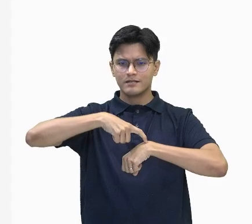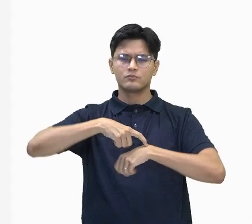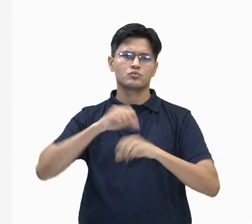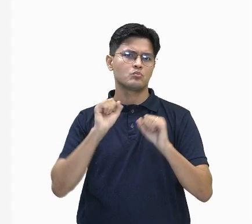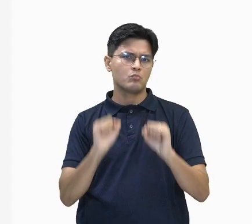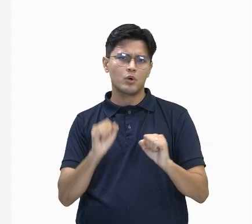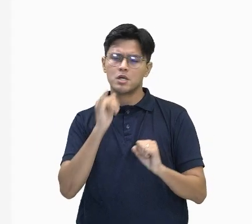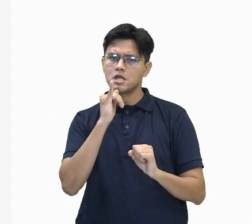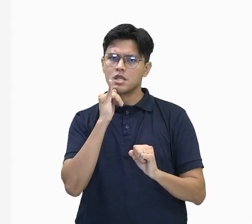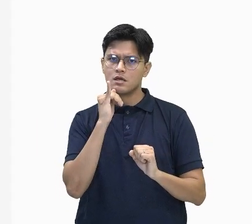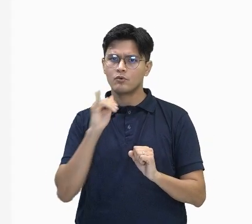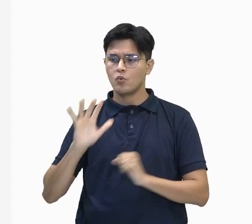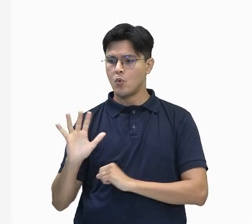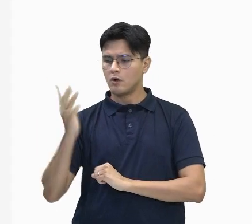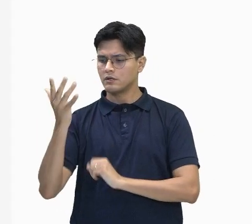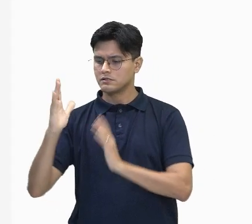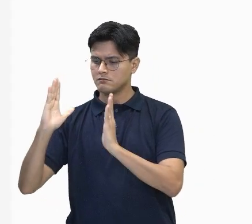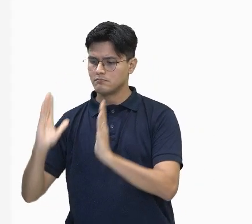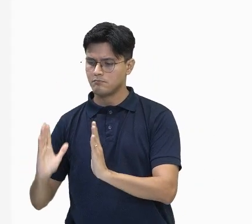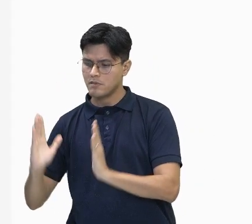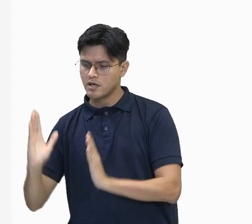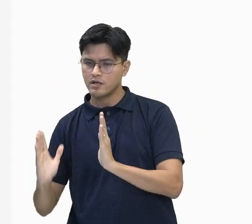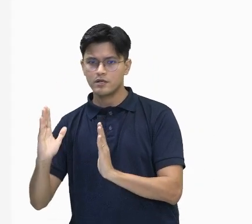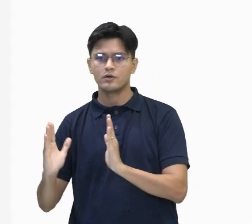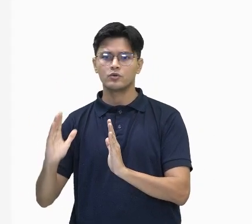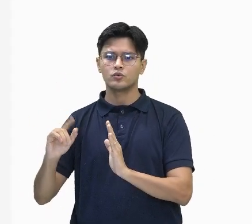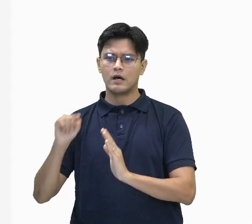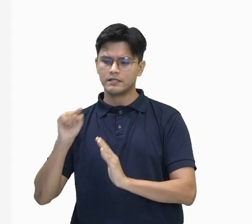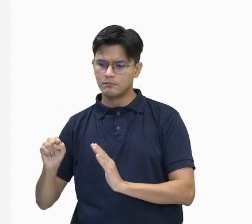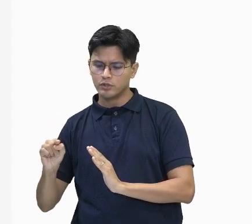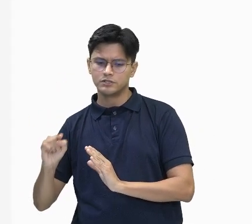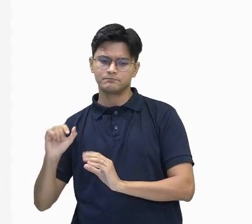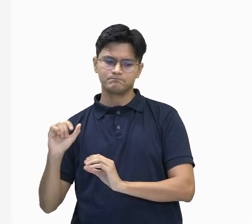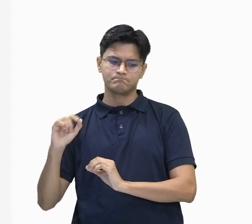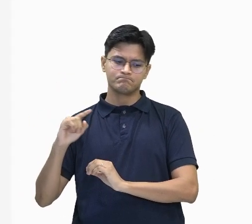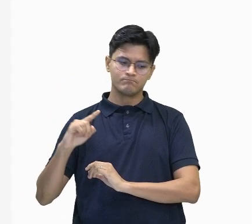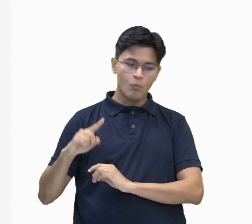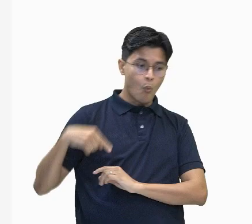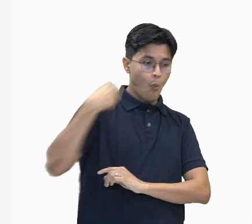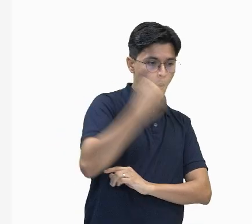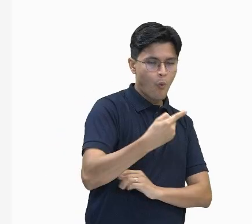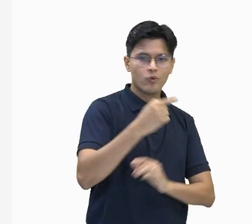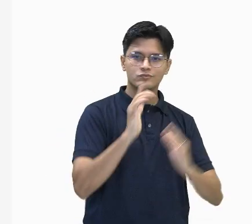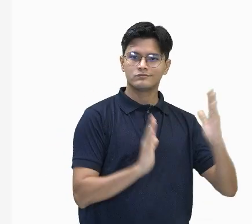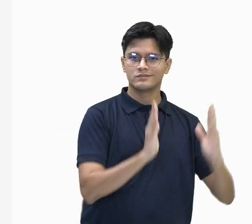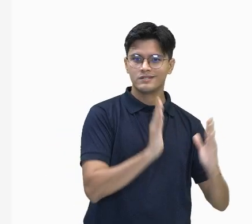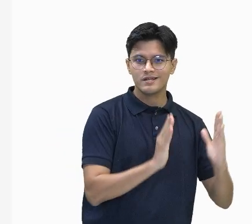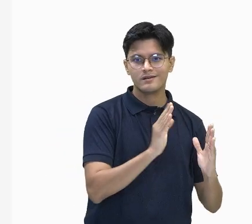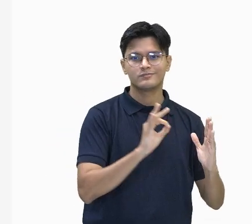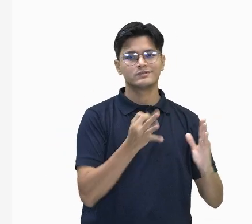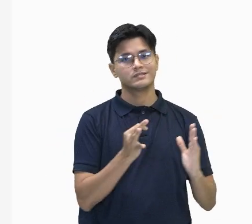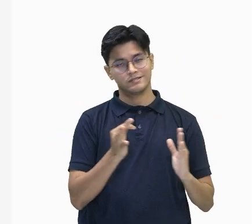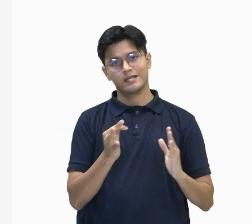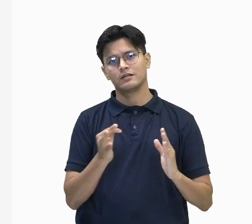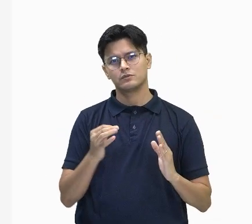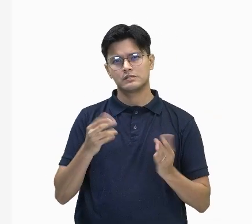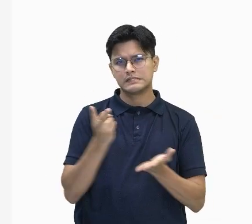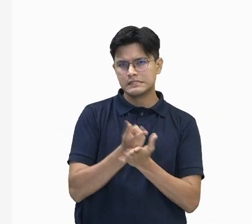né? Nem sempre ele é linear, ele é cronológico, ele pode ser não linear